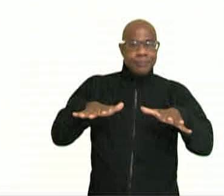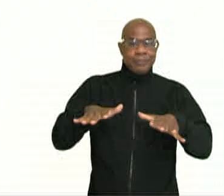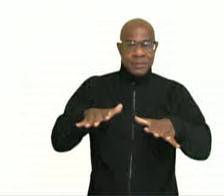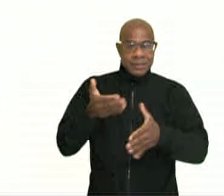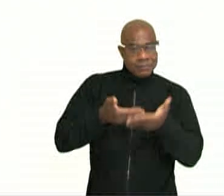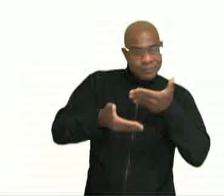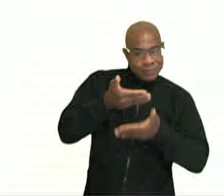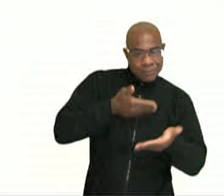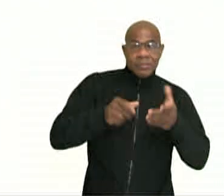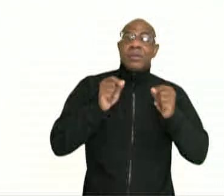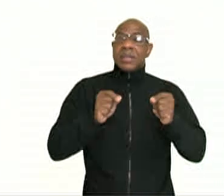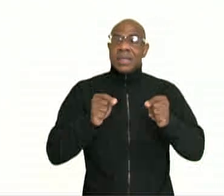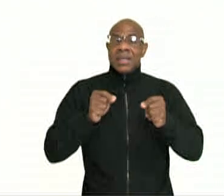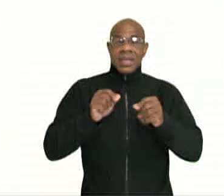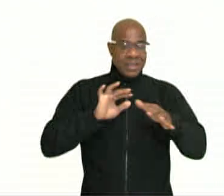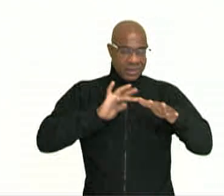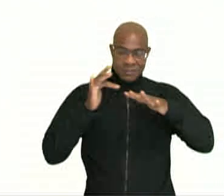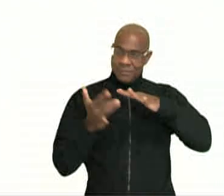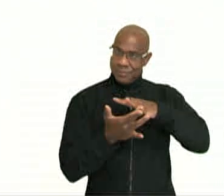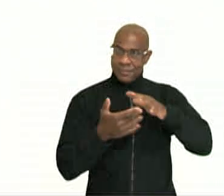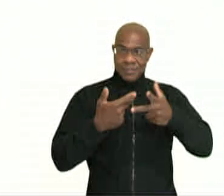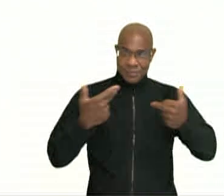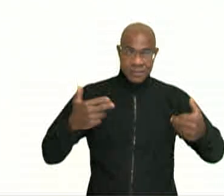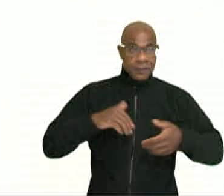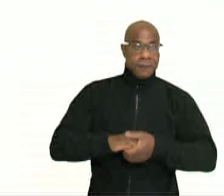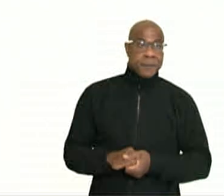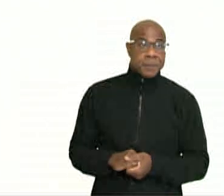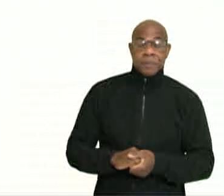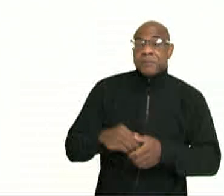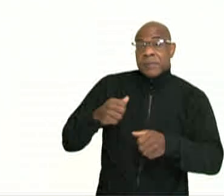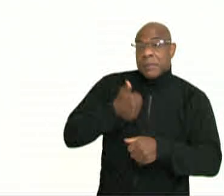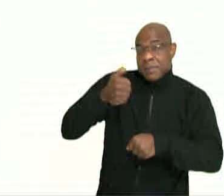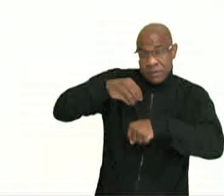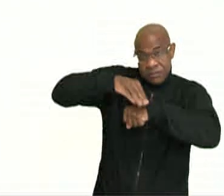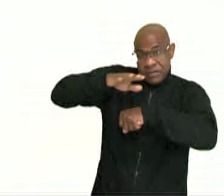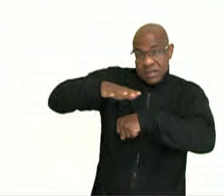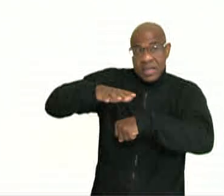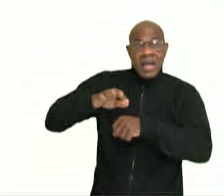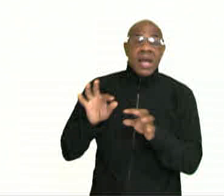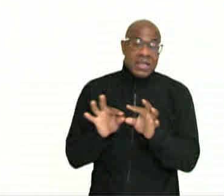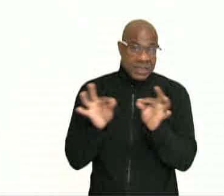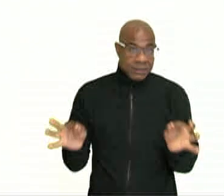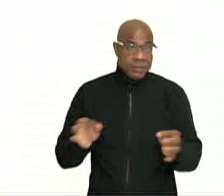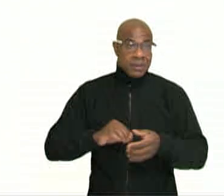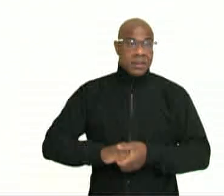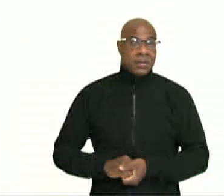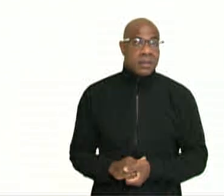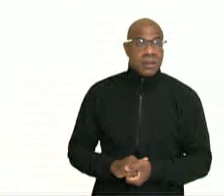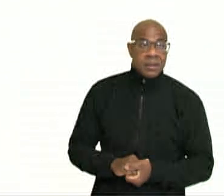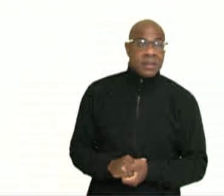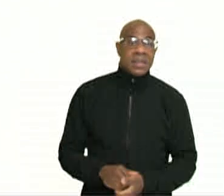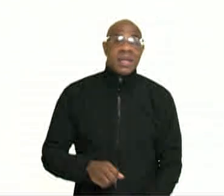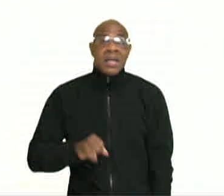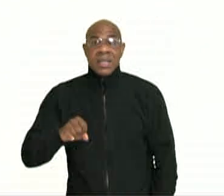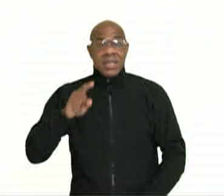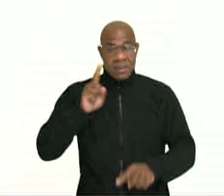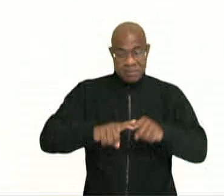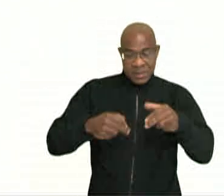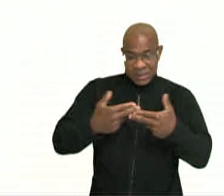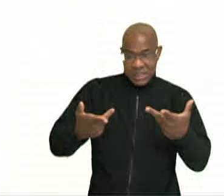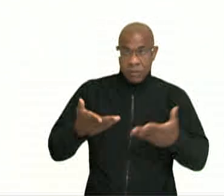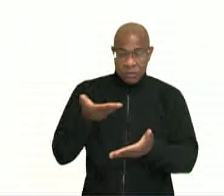item 1, a primeira dica é bastante simples. Atente-se. Se o material que você